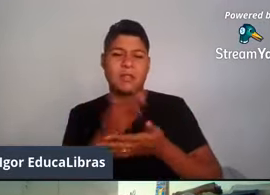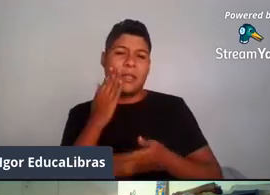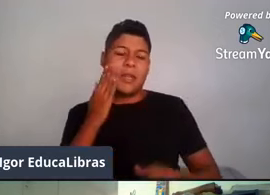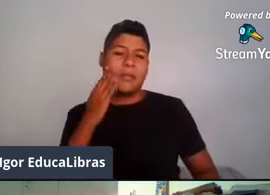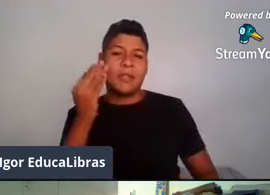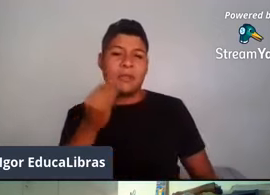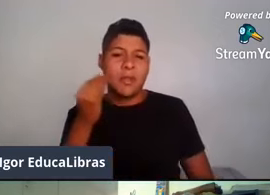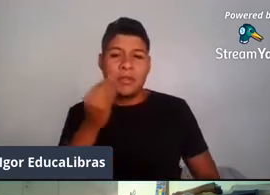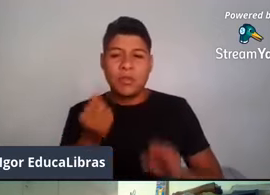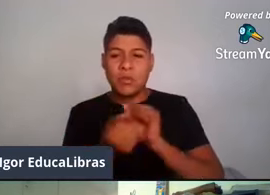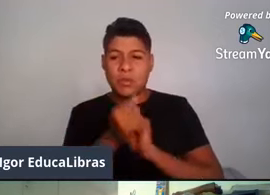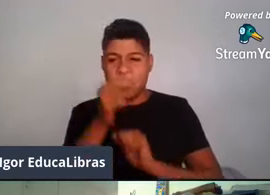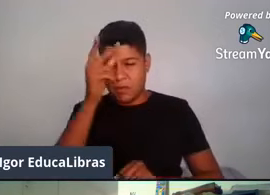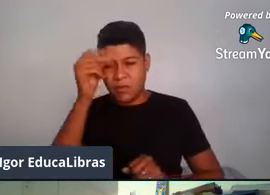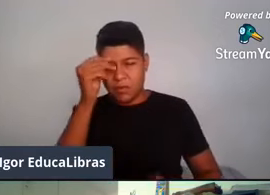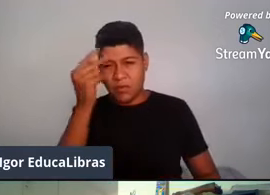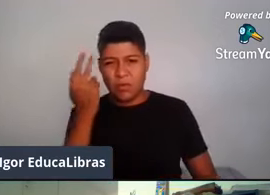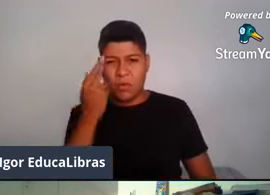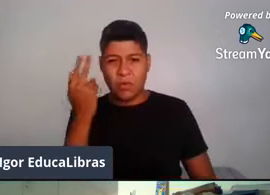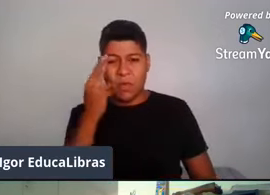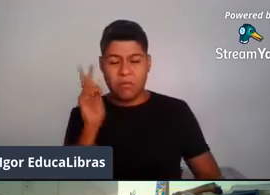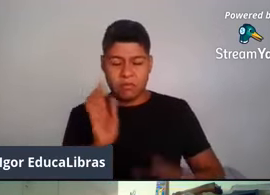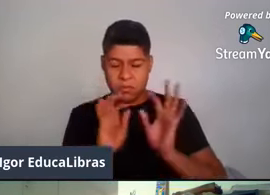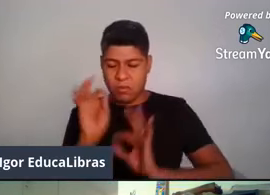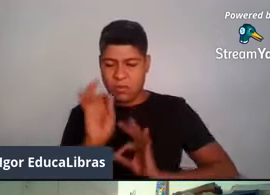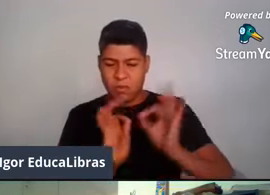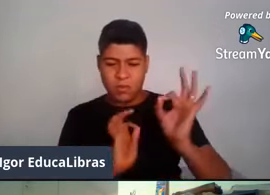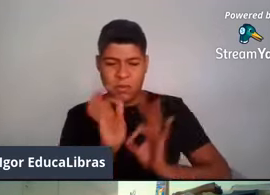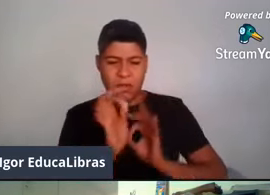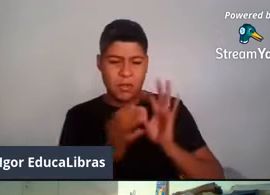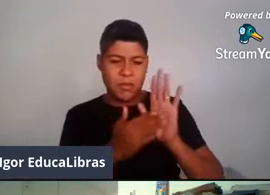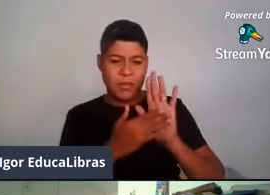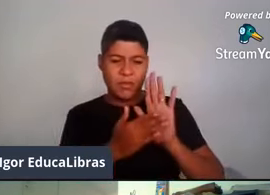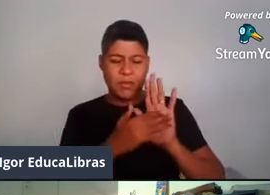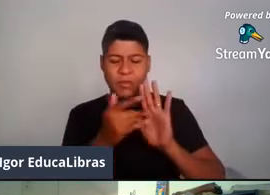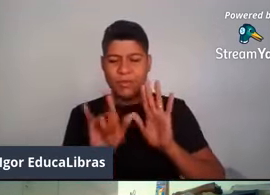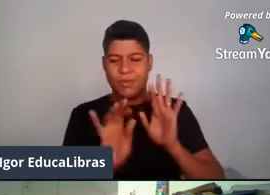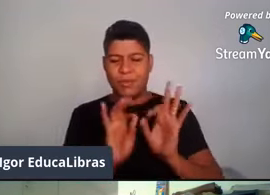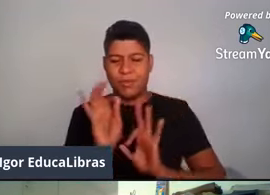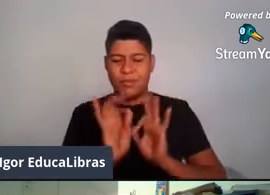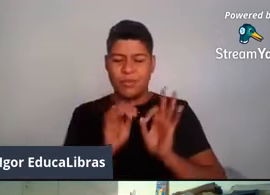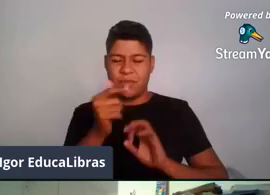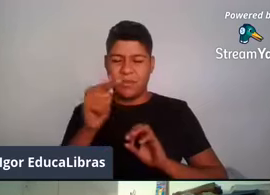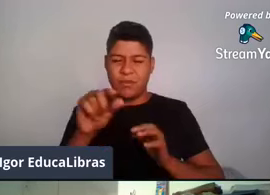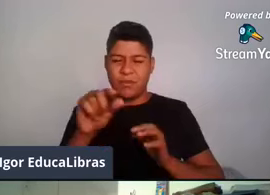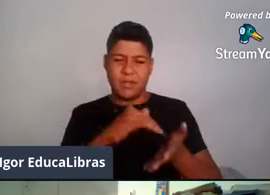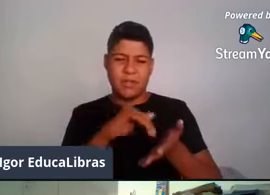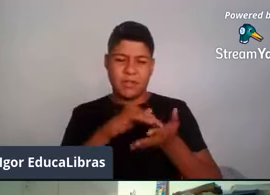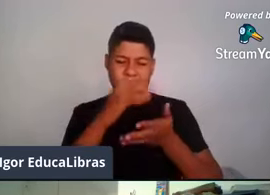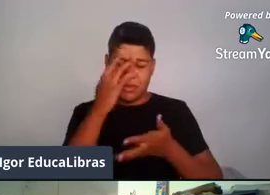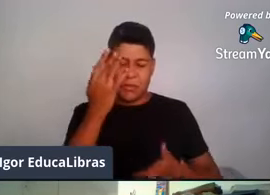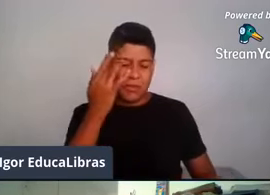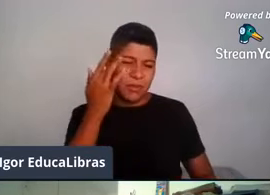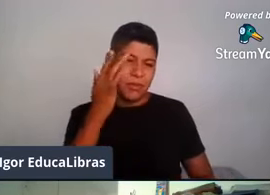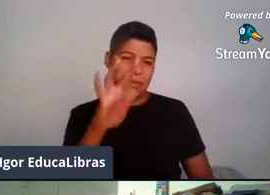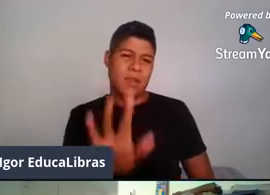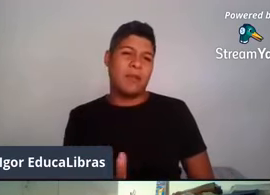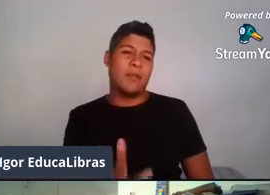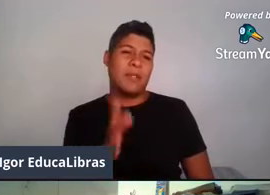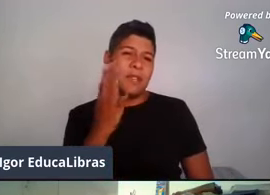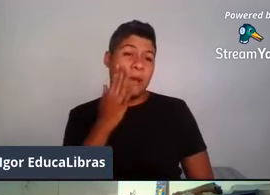tive com a prefeitura, era muito comum eu conseguir articular os projetos que estavam em outras secretarias e que as pessoas não sabiam. que as